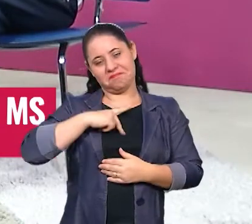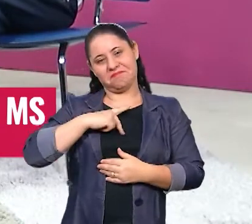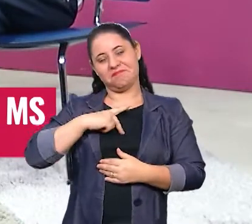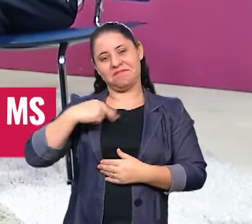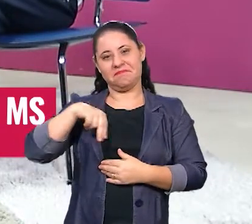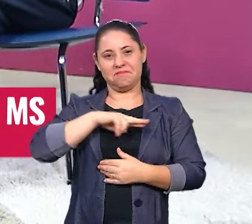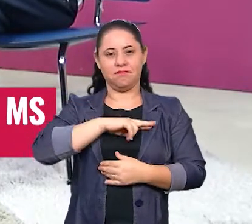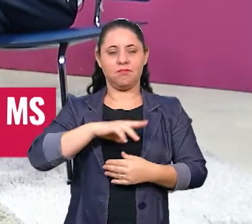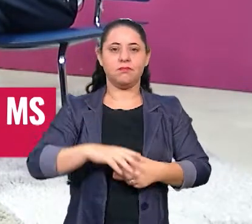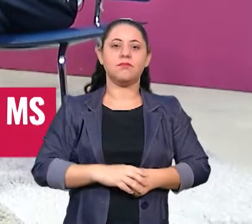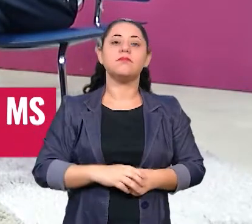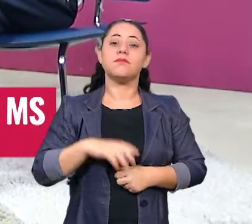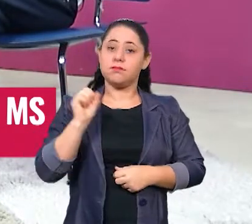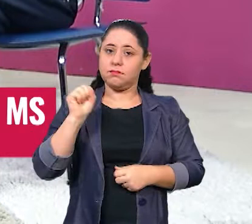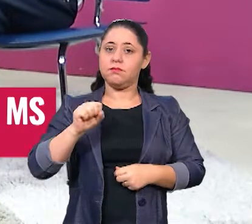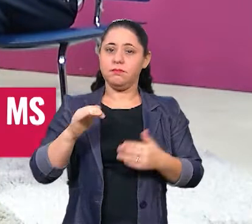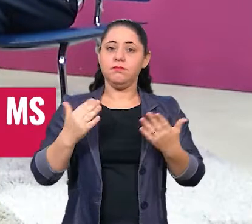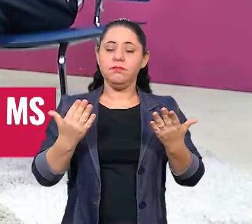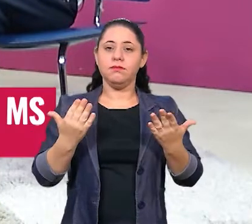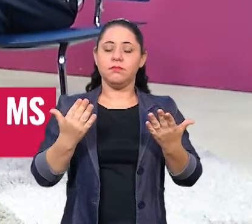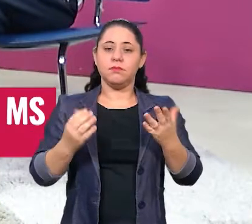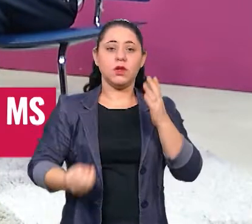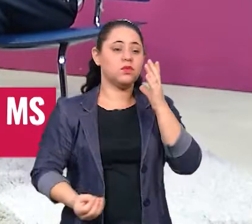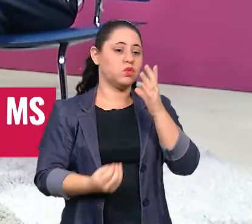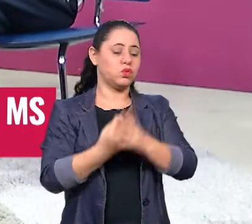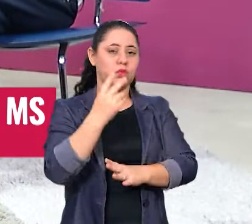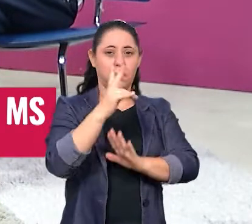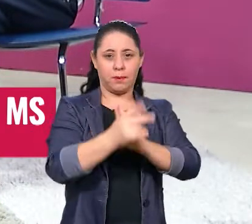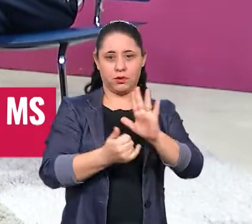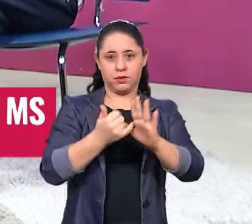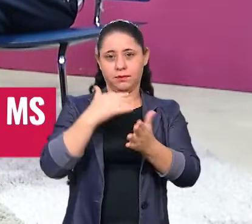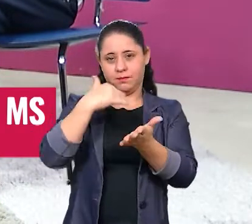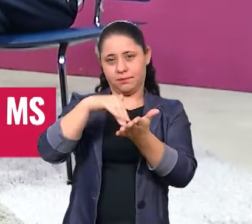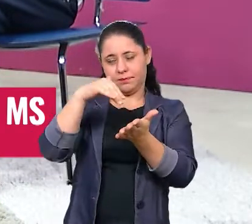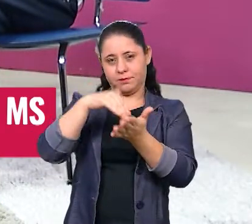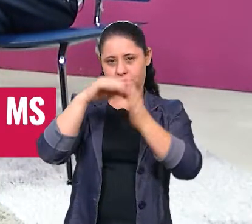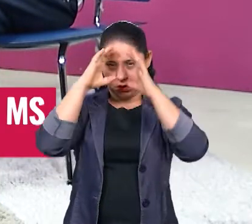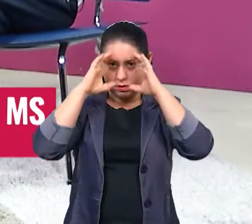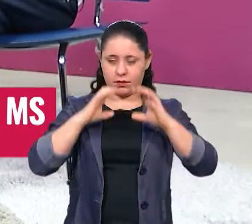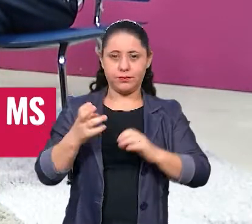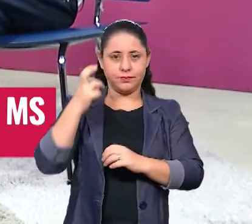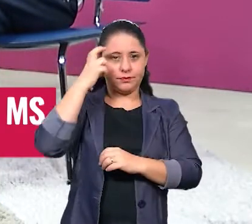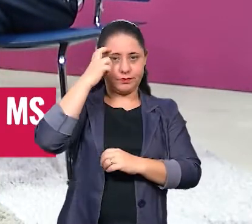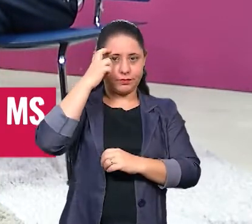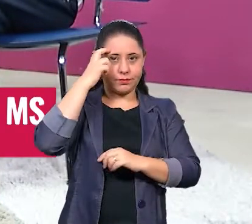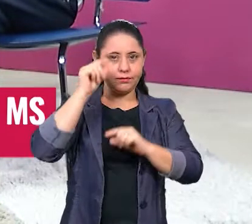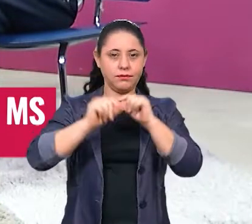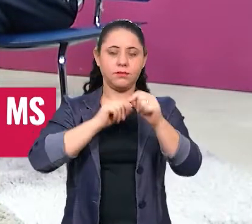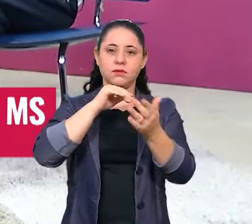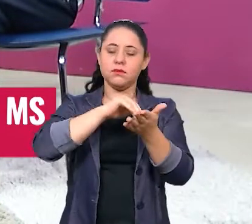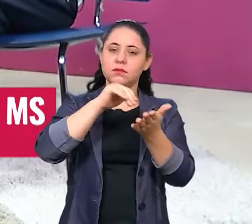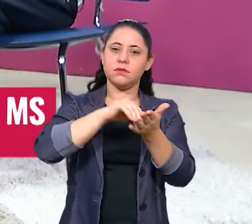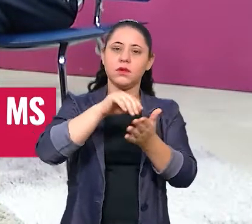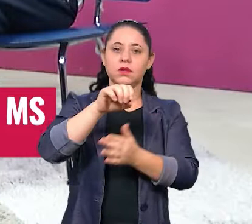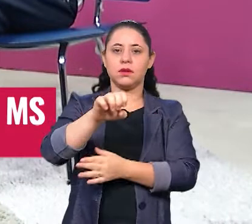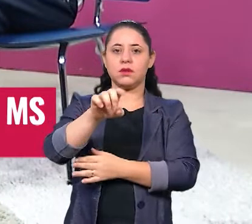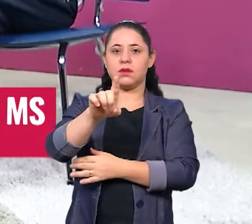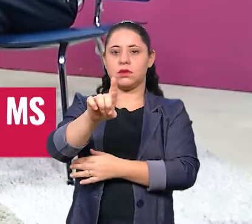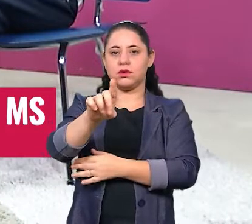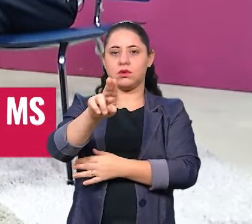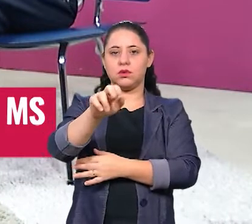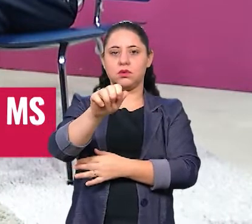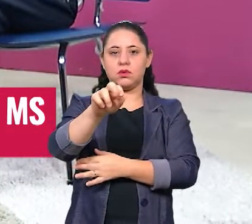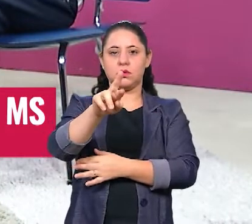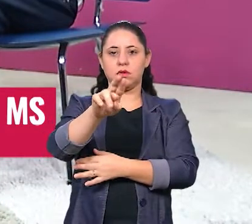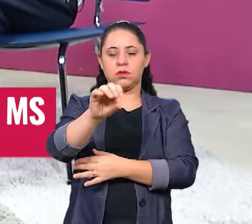né? Sim. E quando surgiu esse projeto da Secretaria de Cidadania e Cultura, né, através do secretário Eduardo,